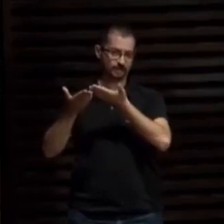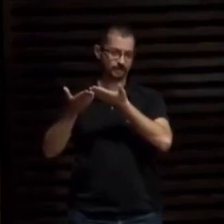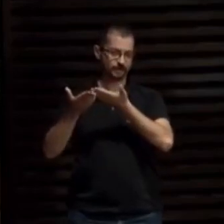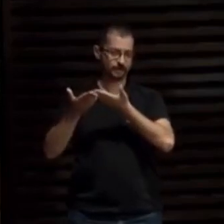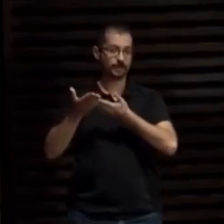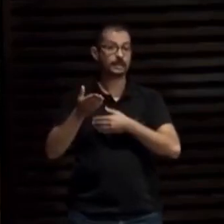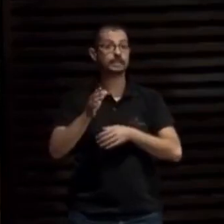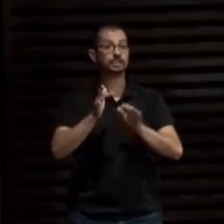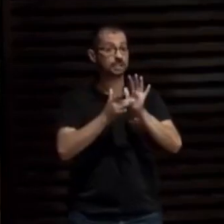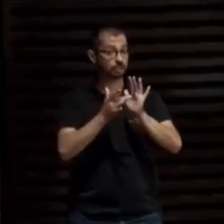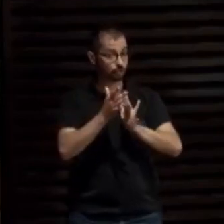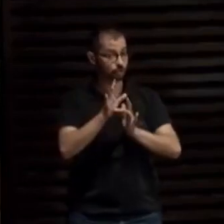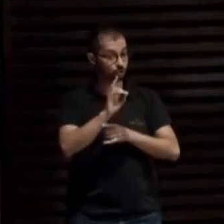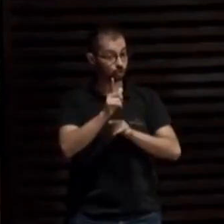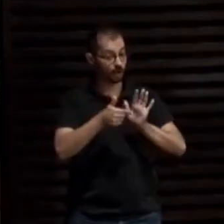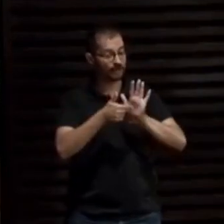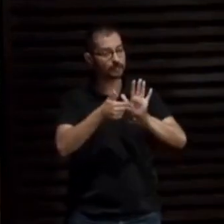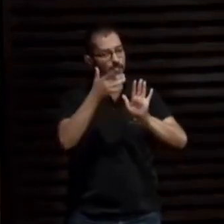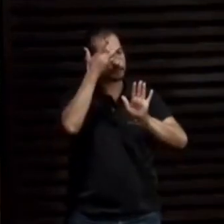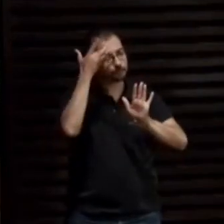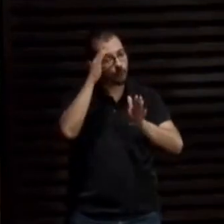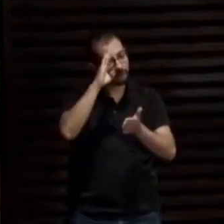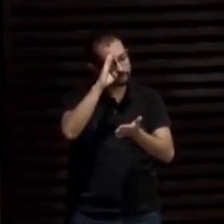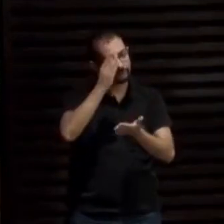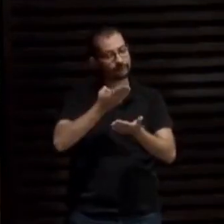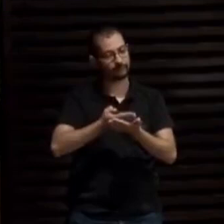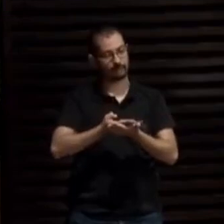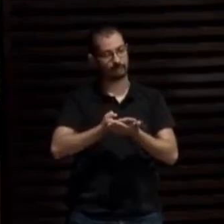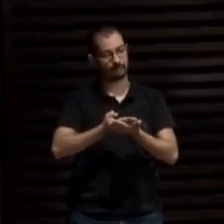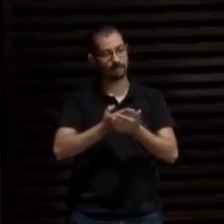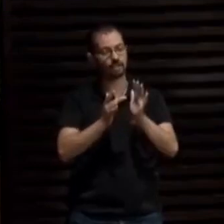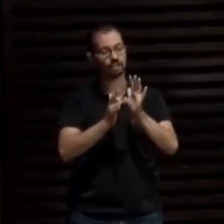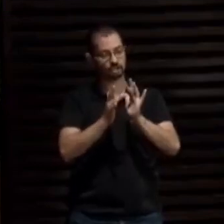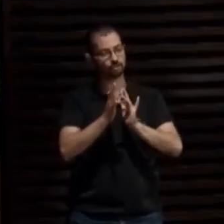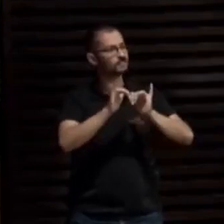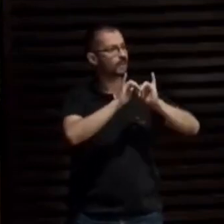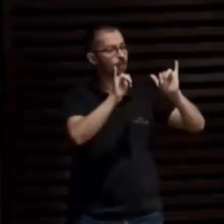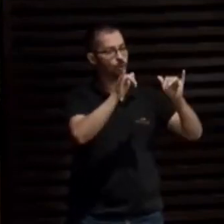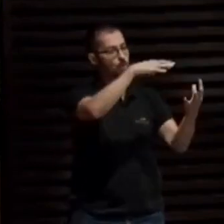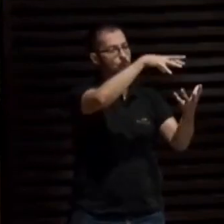os crentes. Ele diz que o mundo não o veria mais.